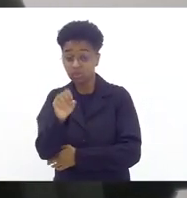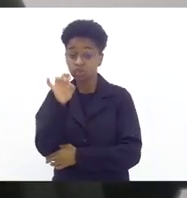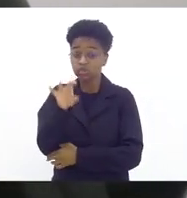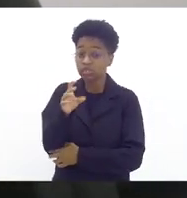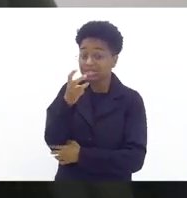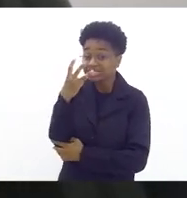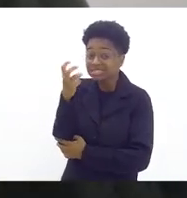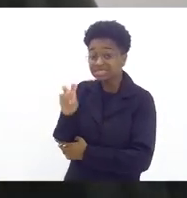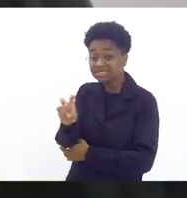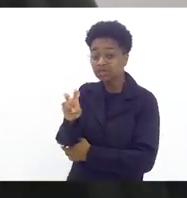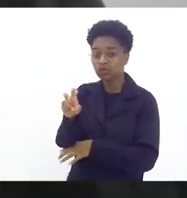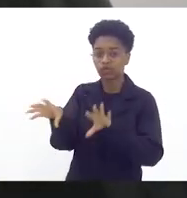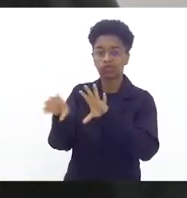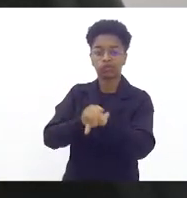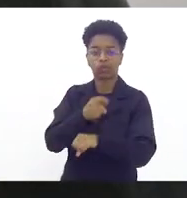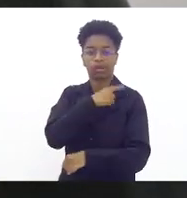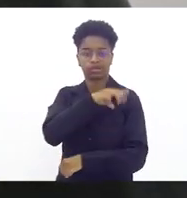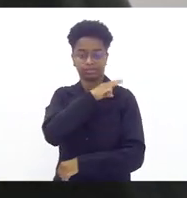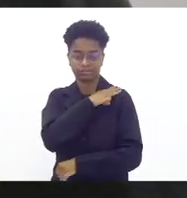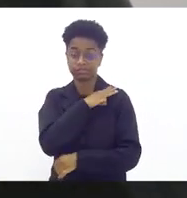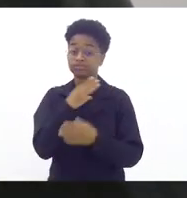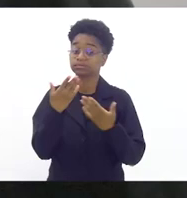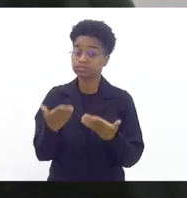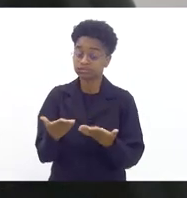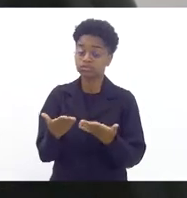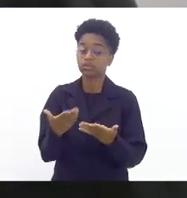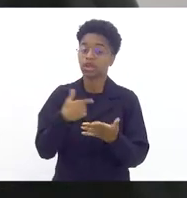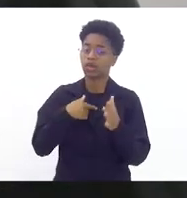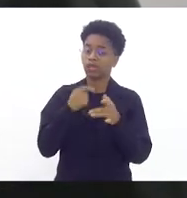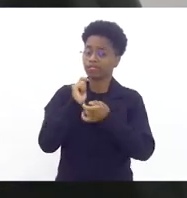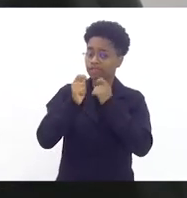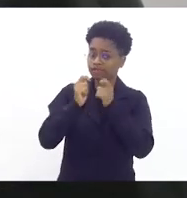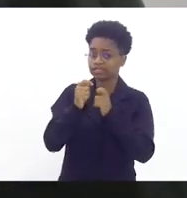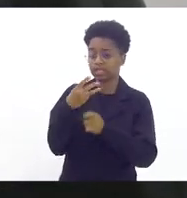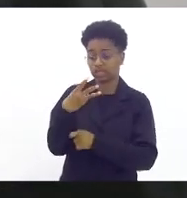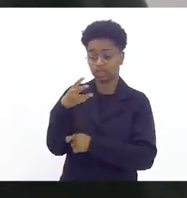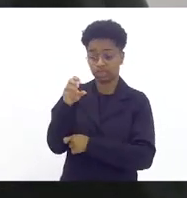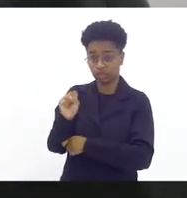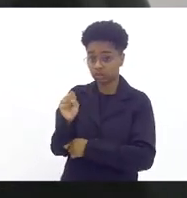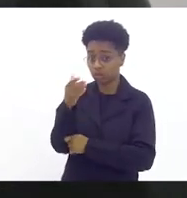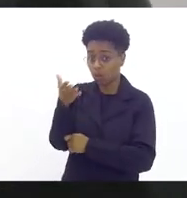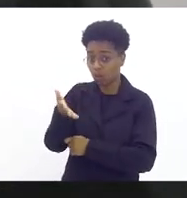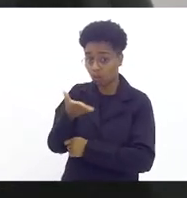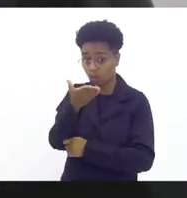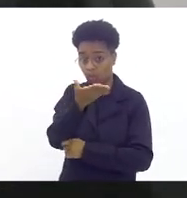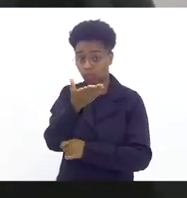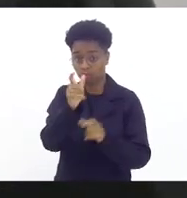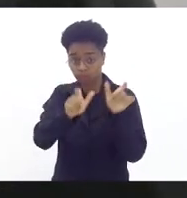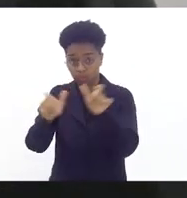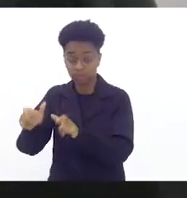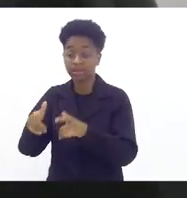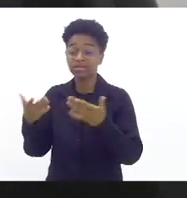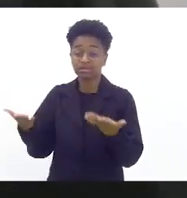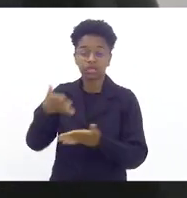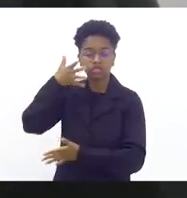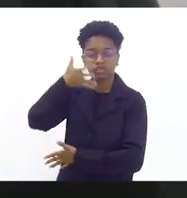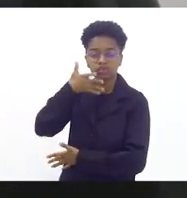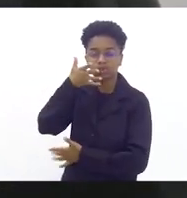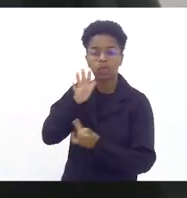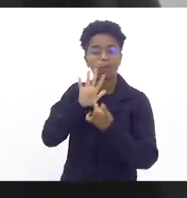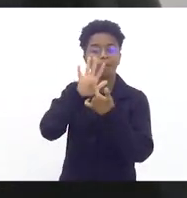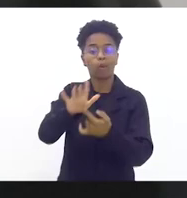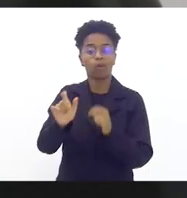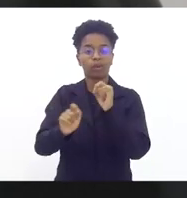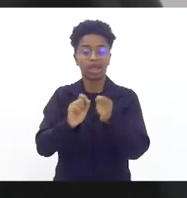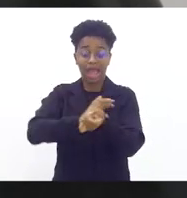concluíram o ensino médio. E eu entrevistei todos os 38 e o discurso deles demonstrou que o